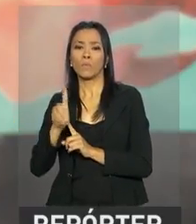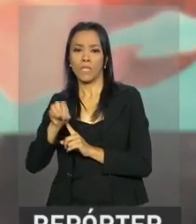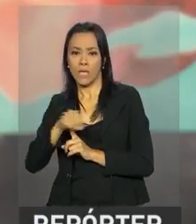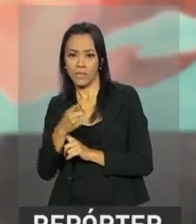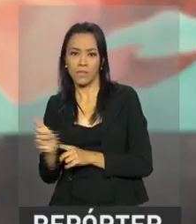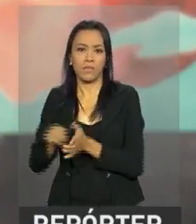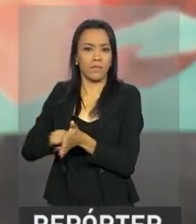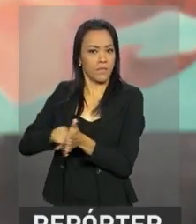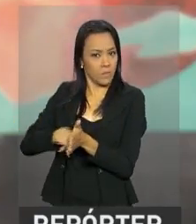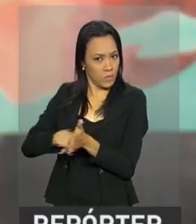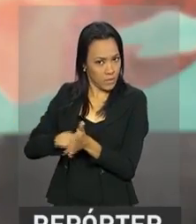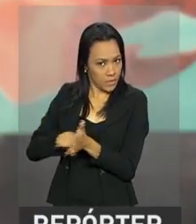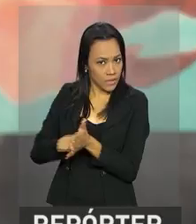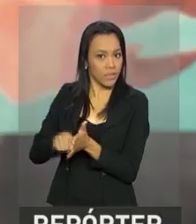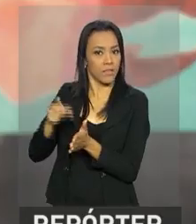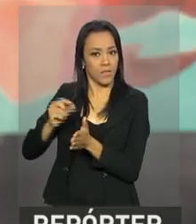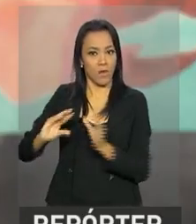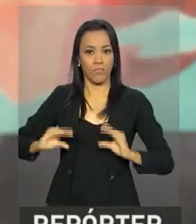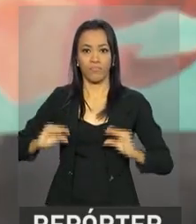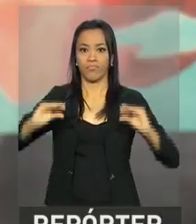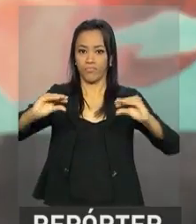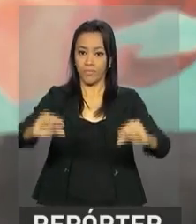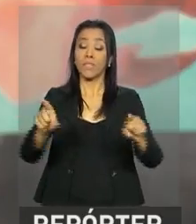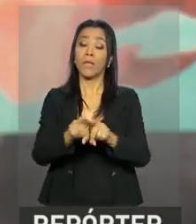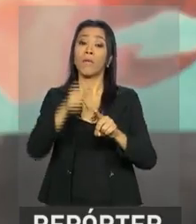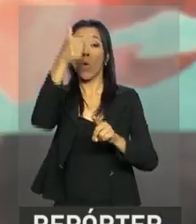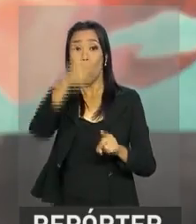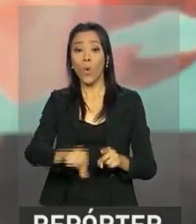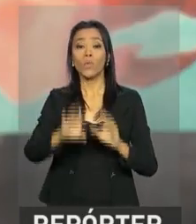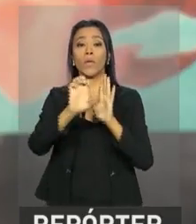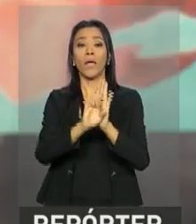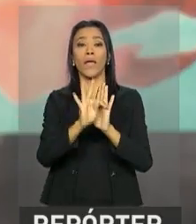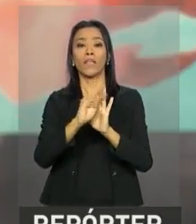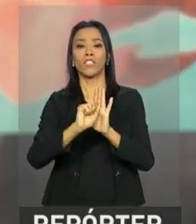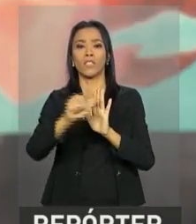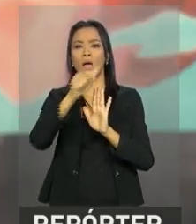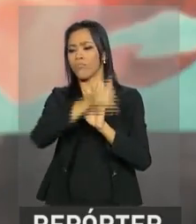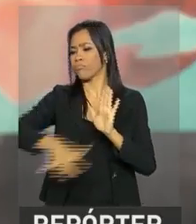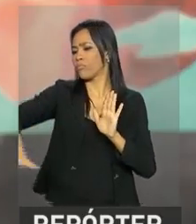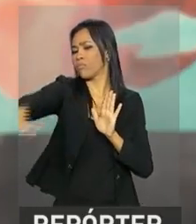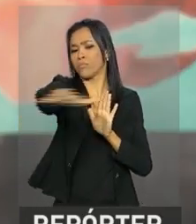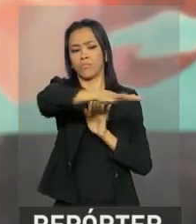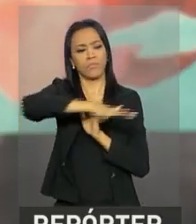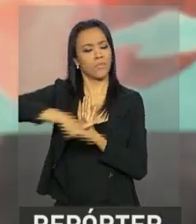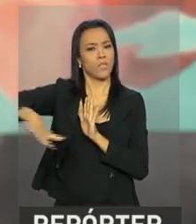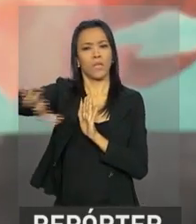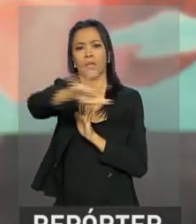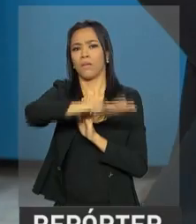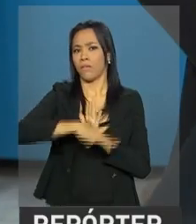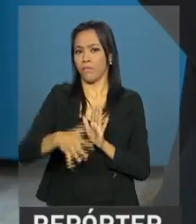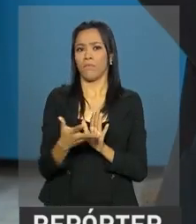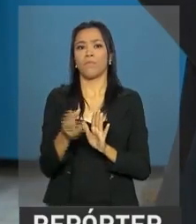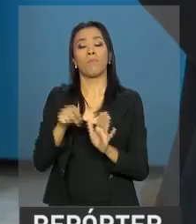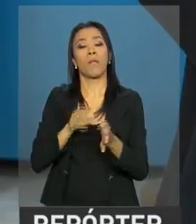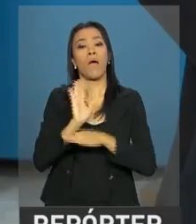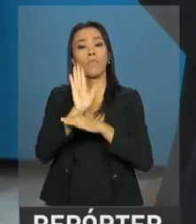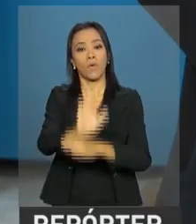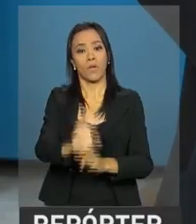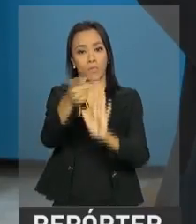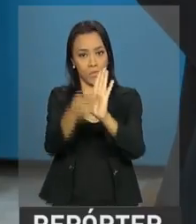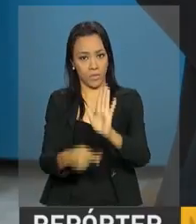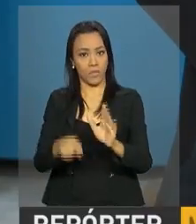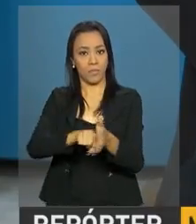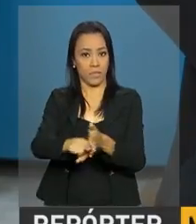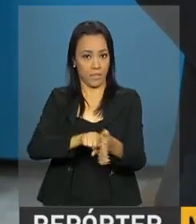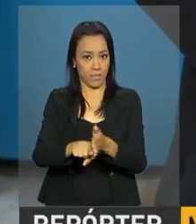pesquisa. Também foi anunciado edital universal que atende projetos de pesquisa de base. Para que a base